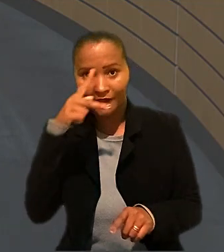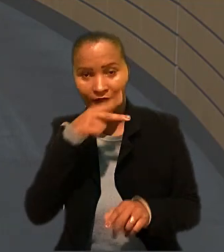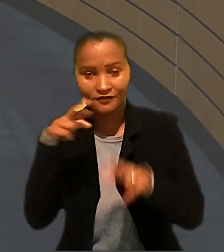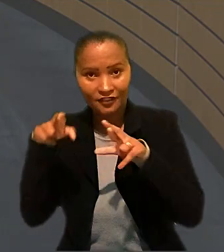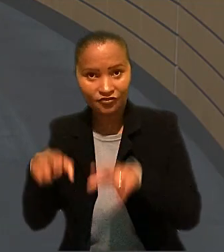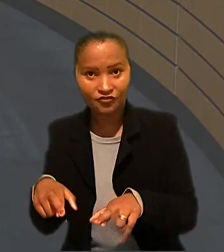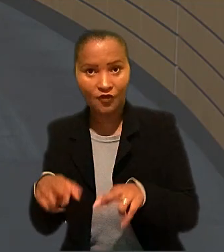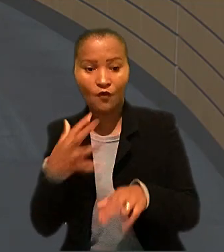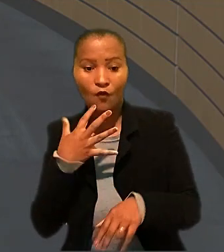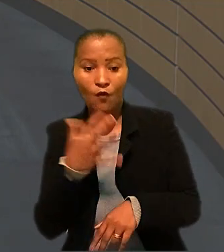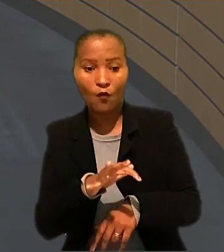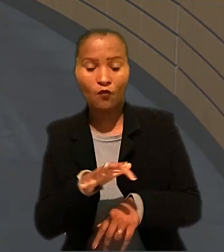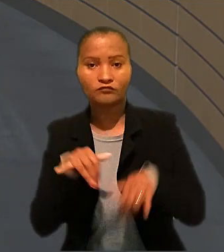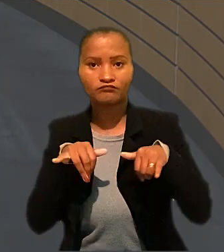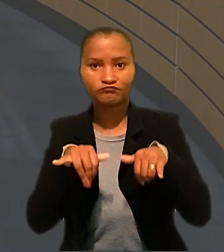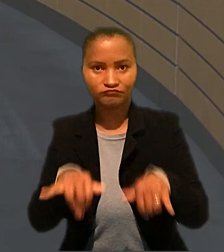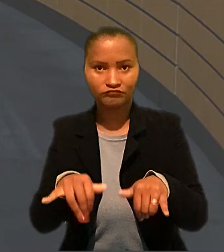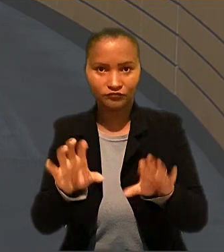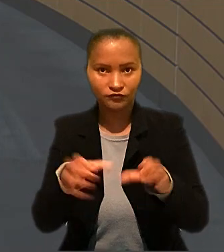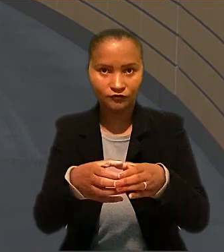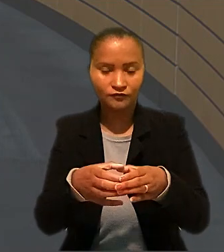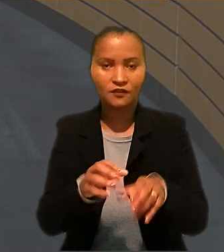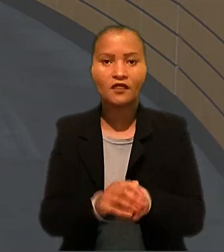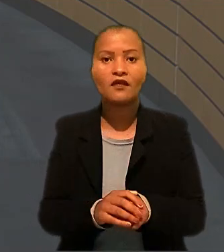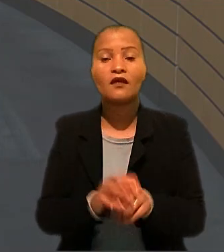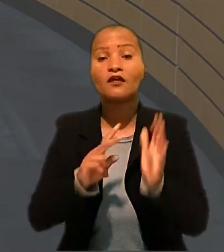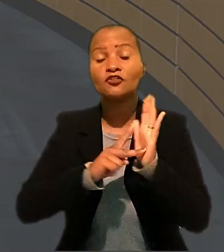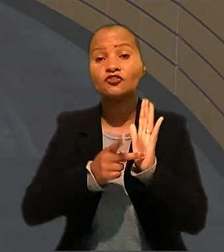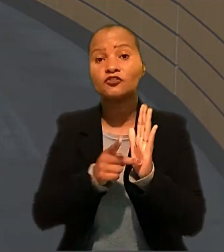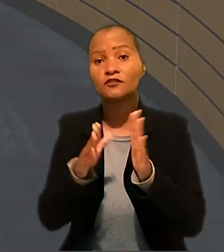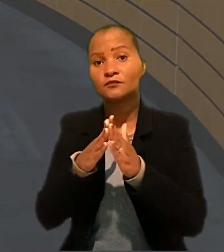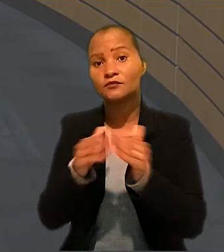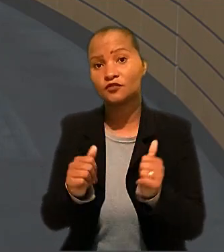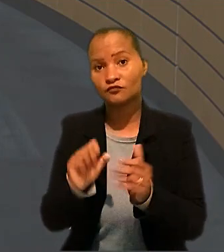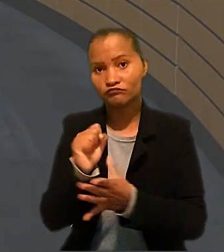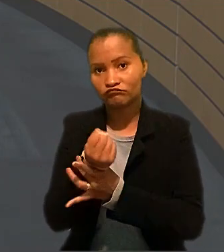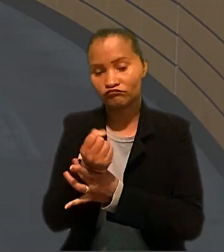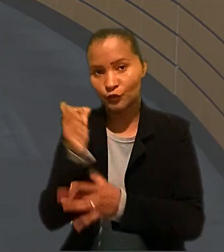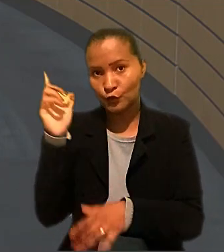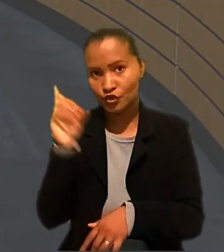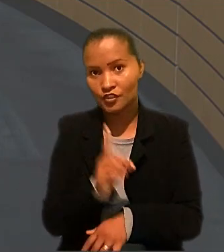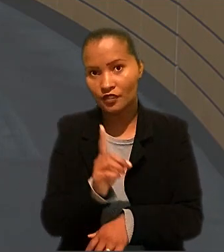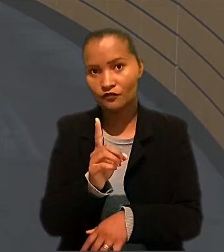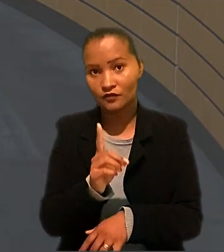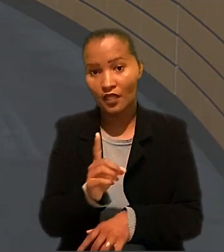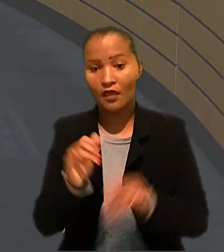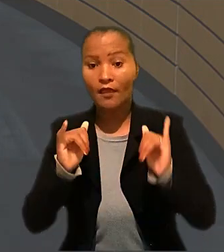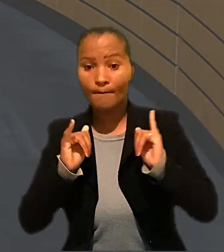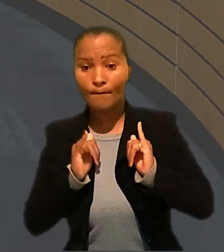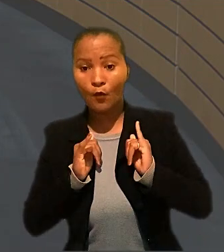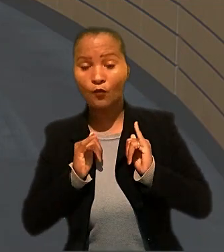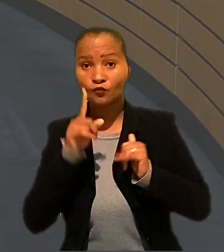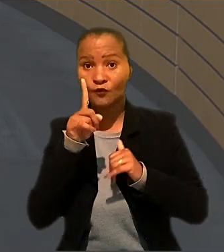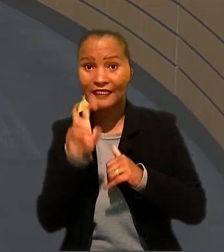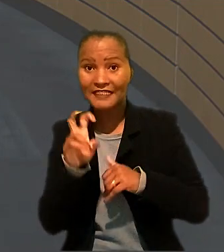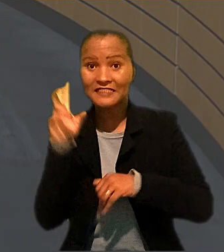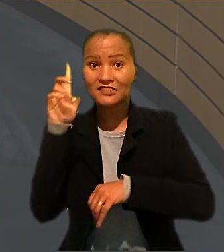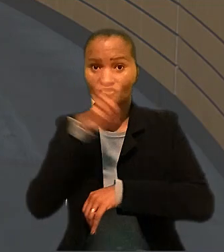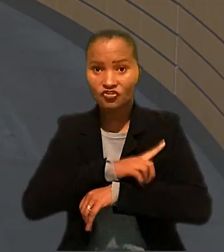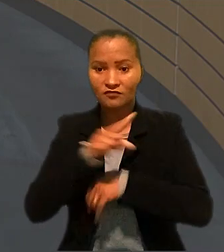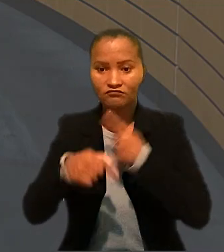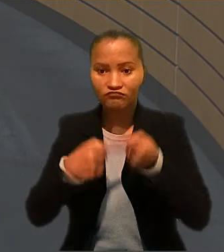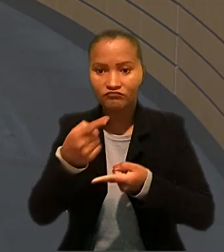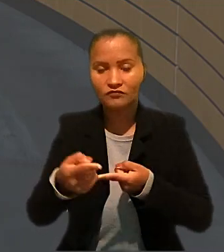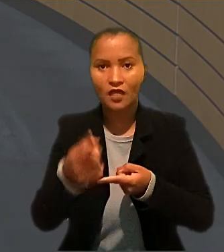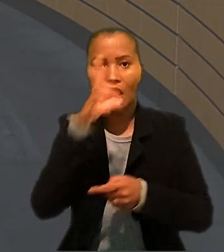supermercados. A entidade sindical pedia que fosse garantido o direito previsto na CLT de repouso quinzenal aos domingos como forma